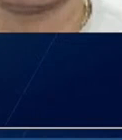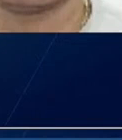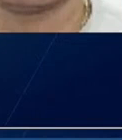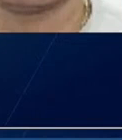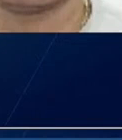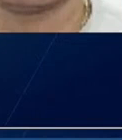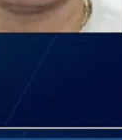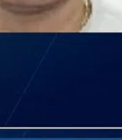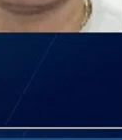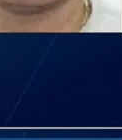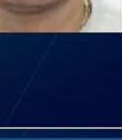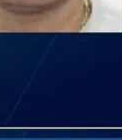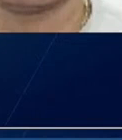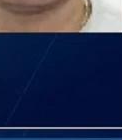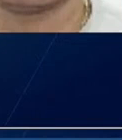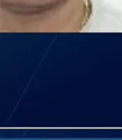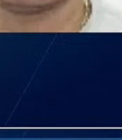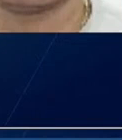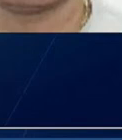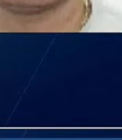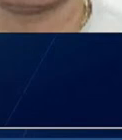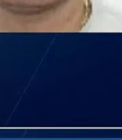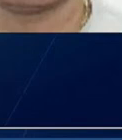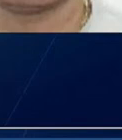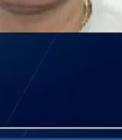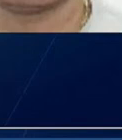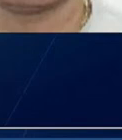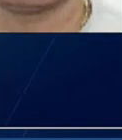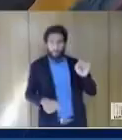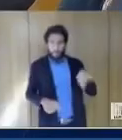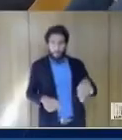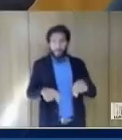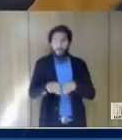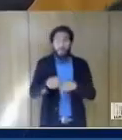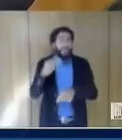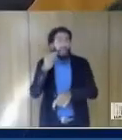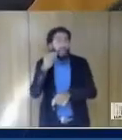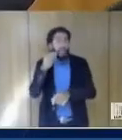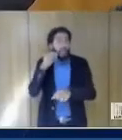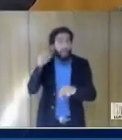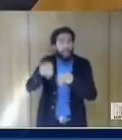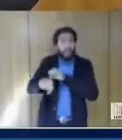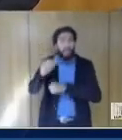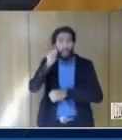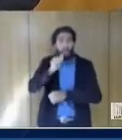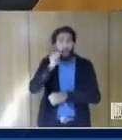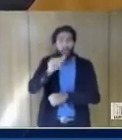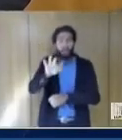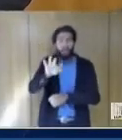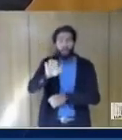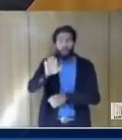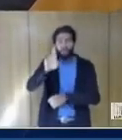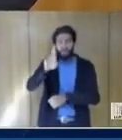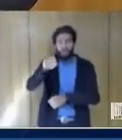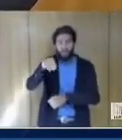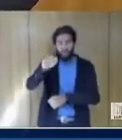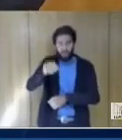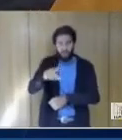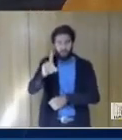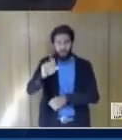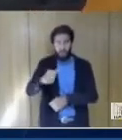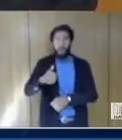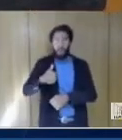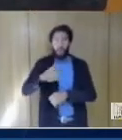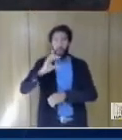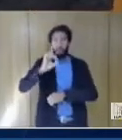clima bastante confiante com relação ao avanço dessas investigações. Eu conversei com algumas pessoas no bastidor hoje de manhã, muita